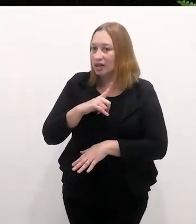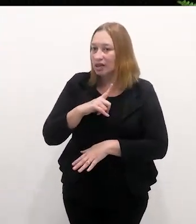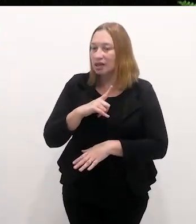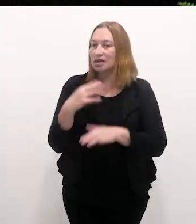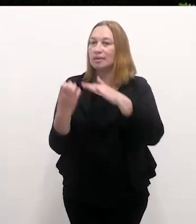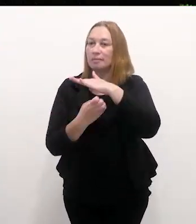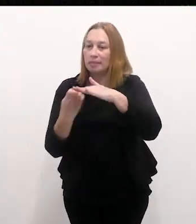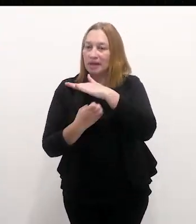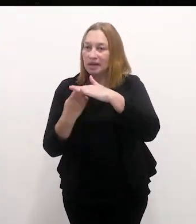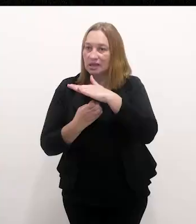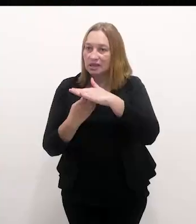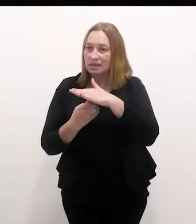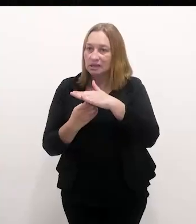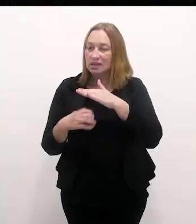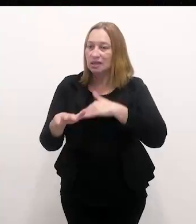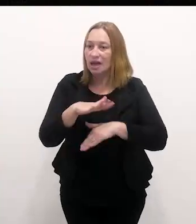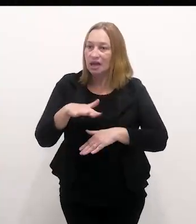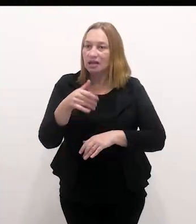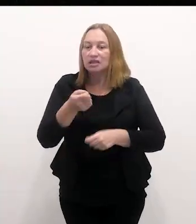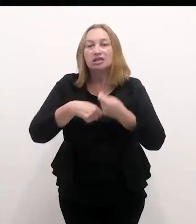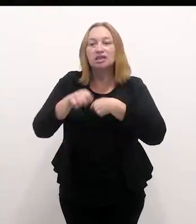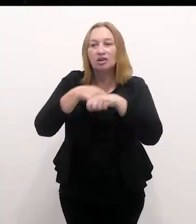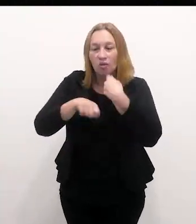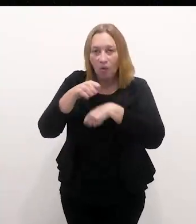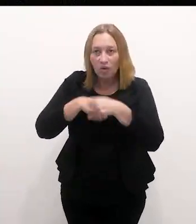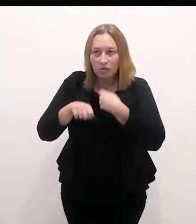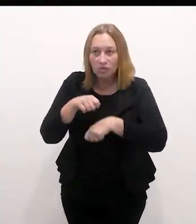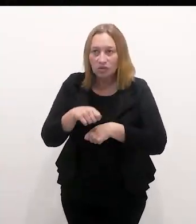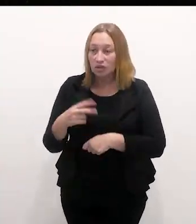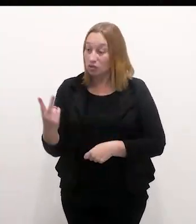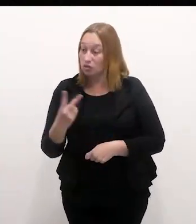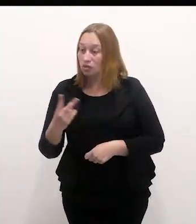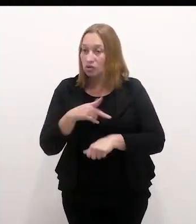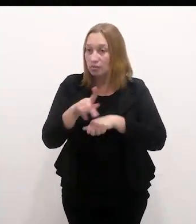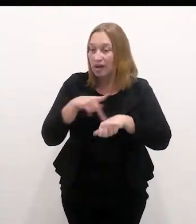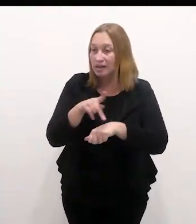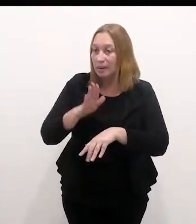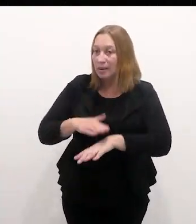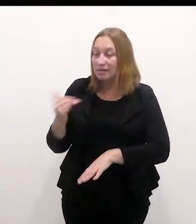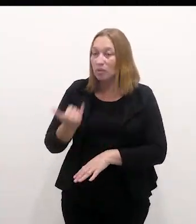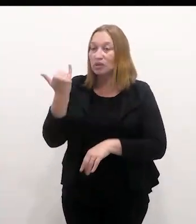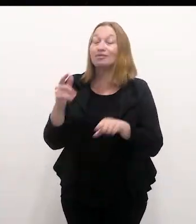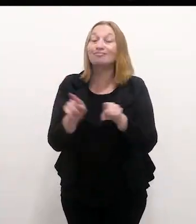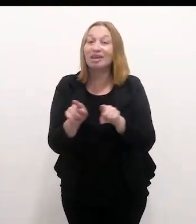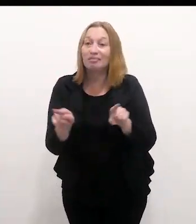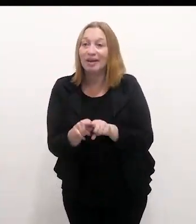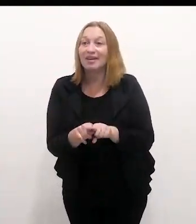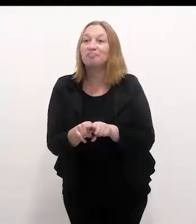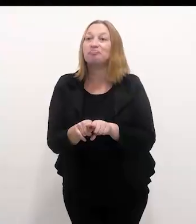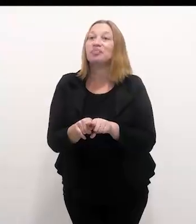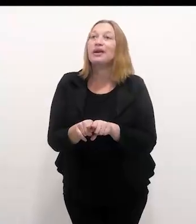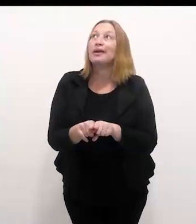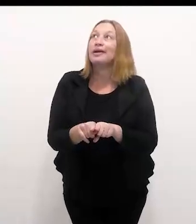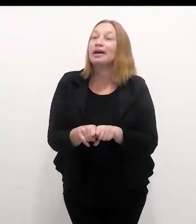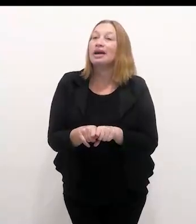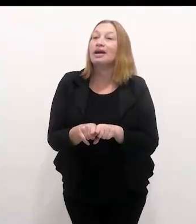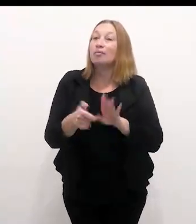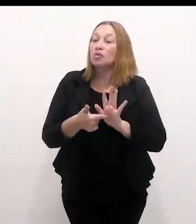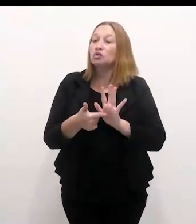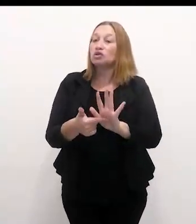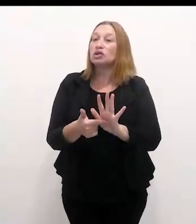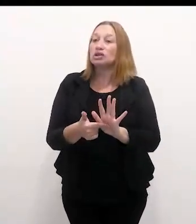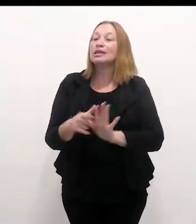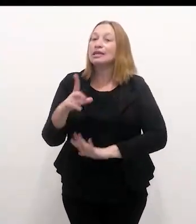já existe a nível de empresas e de setor de negócios e de business entre os dois países. A coisa importante é também